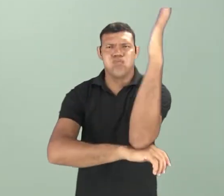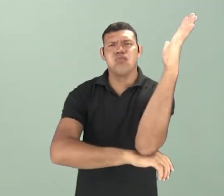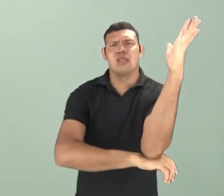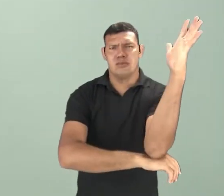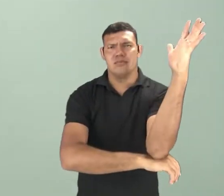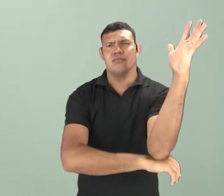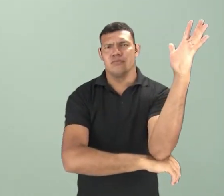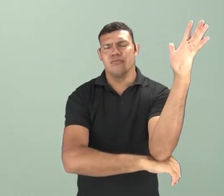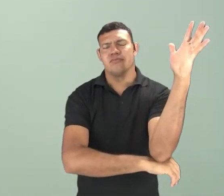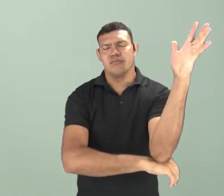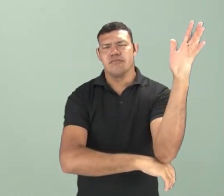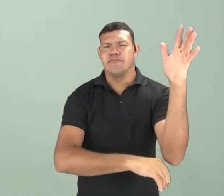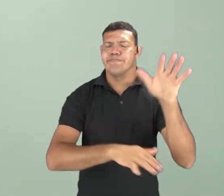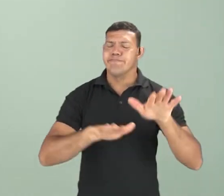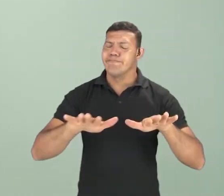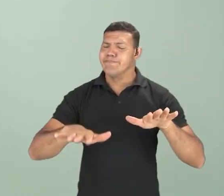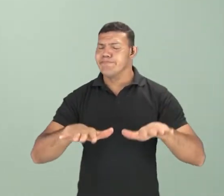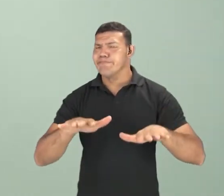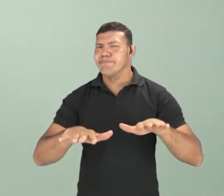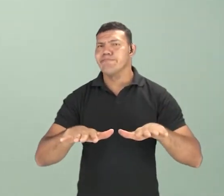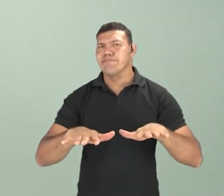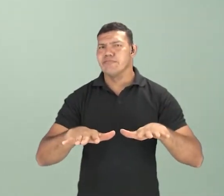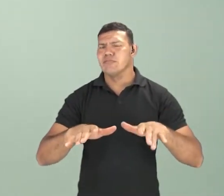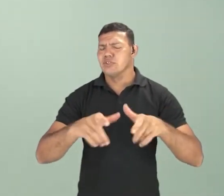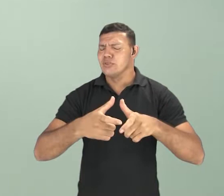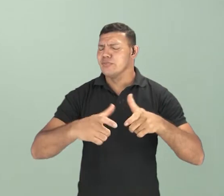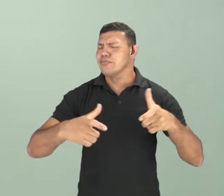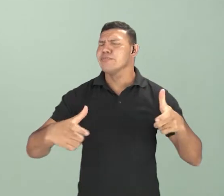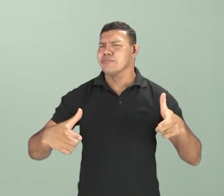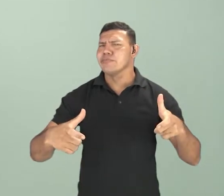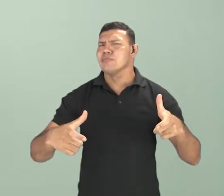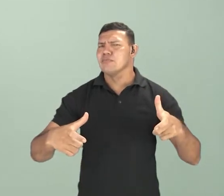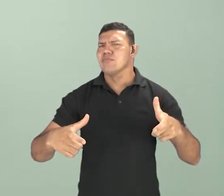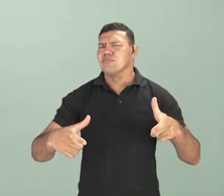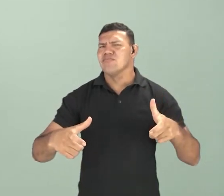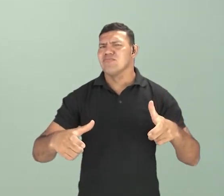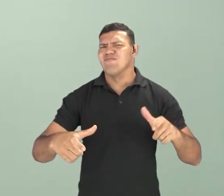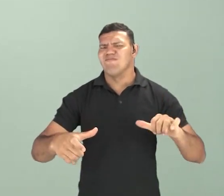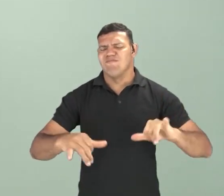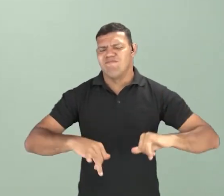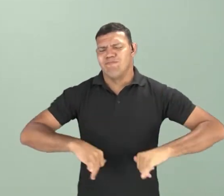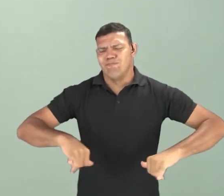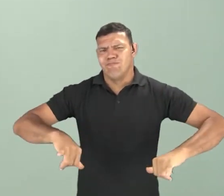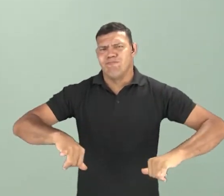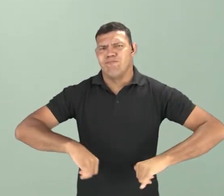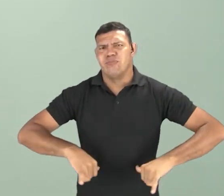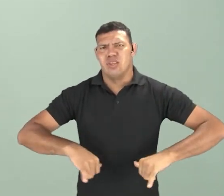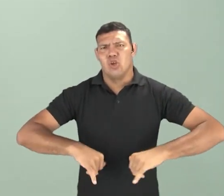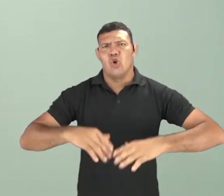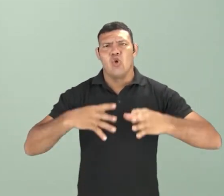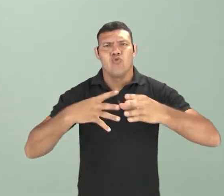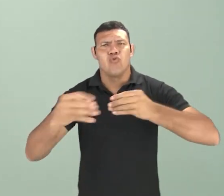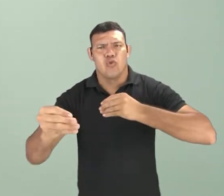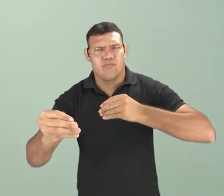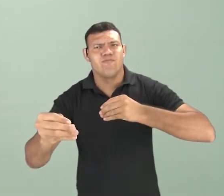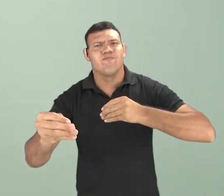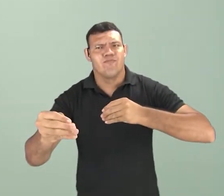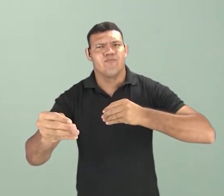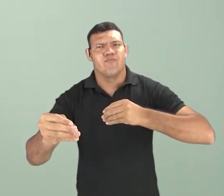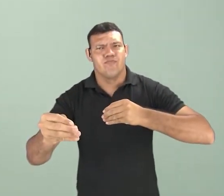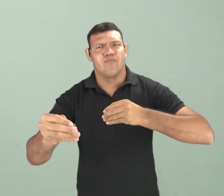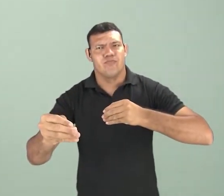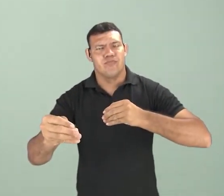florestas e às vezes, né, ou a maioria das vezes, sofrem com isso e fogem, tá, dessa